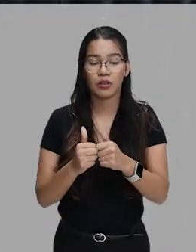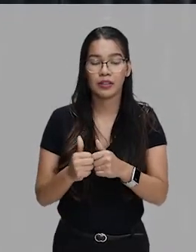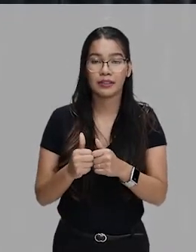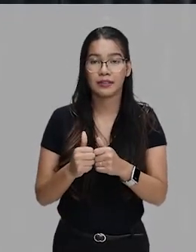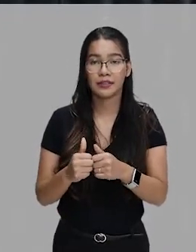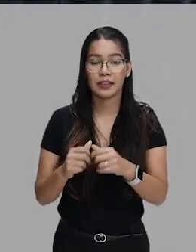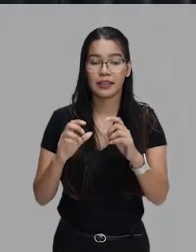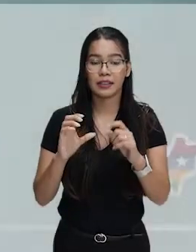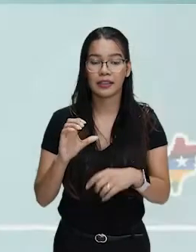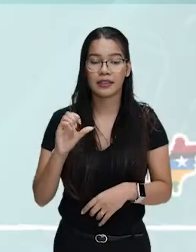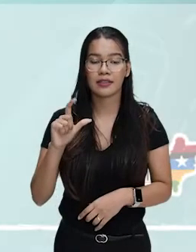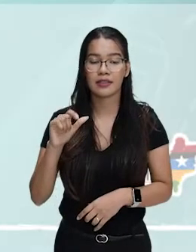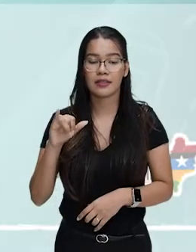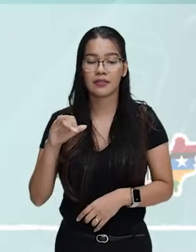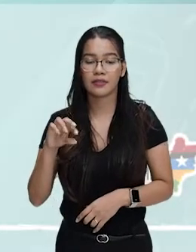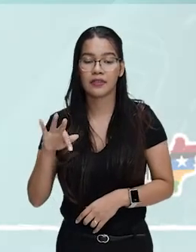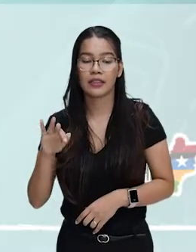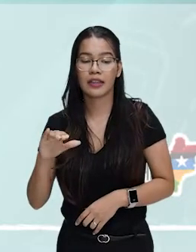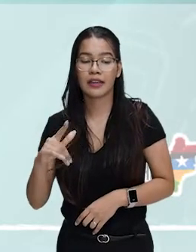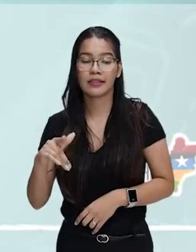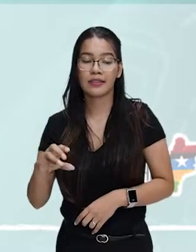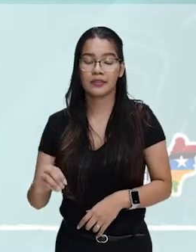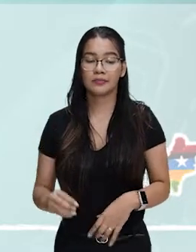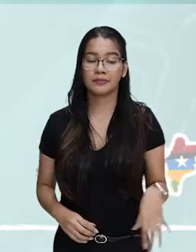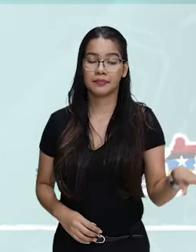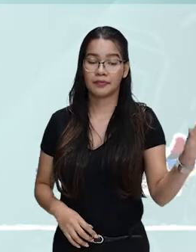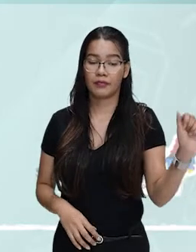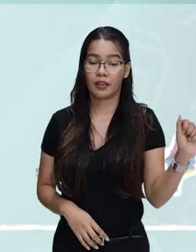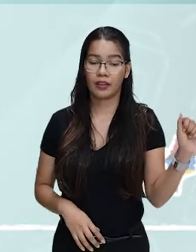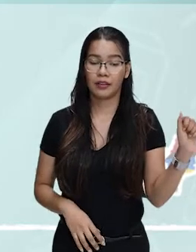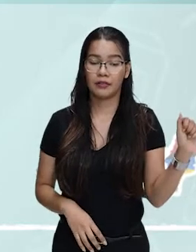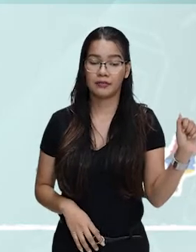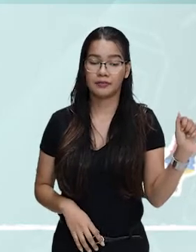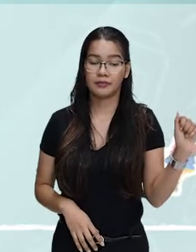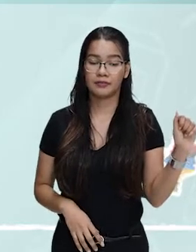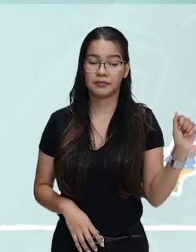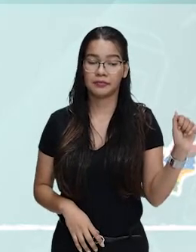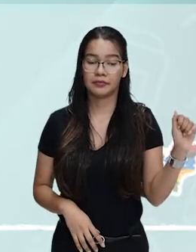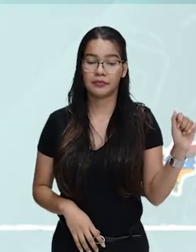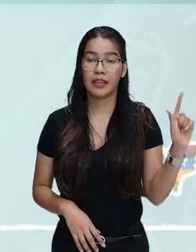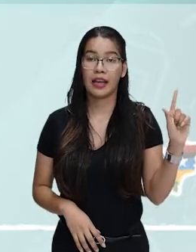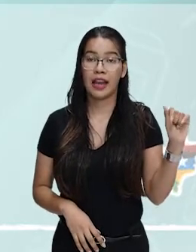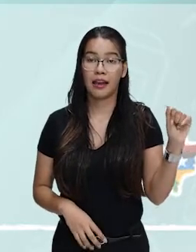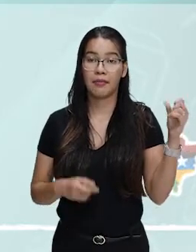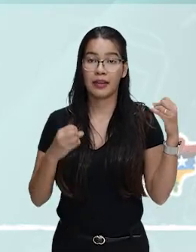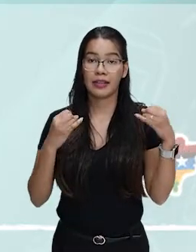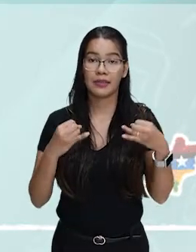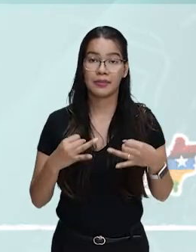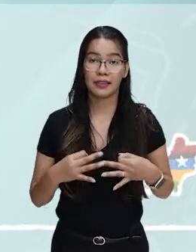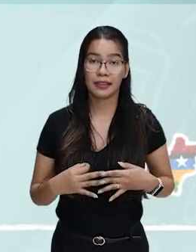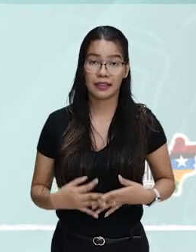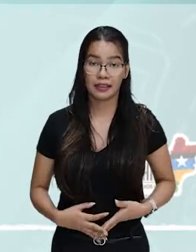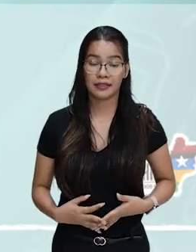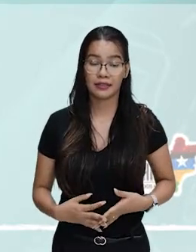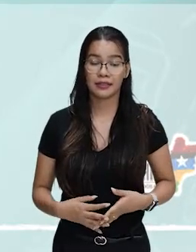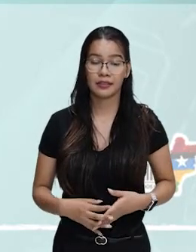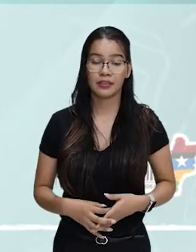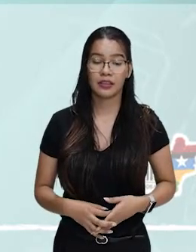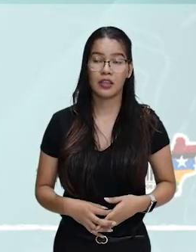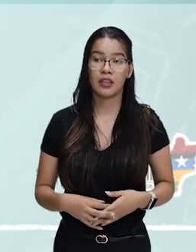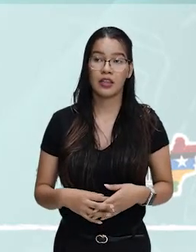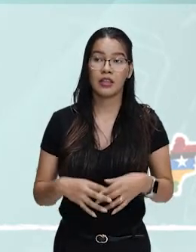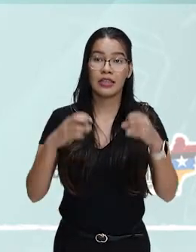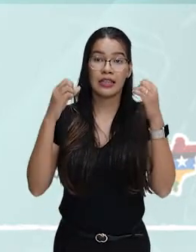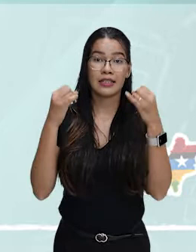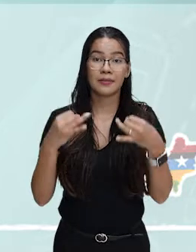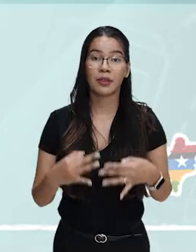Letra A. Deve ter ventado bastante, porque há muitas folhas no chão. É uma explicação, tá, gente? A explicação das folhas